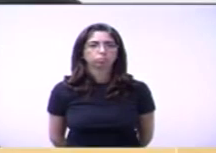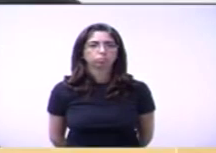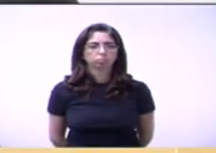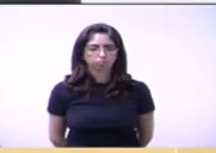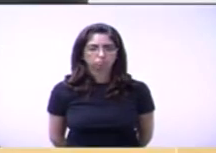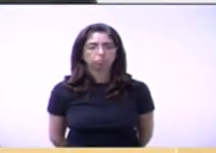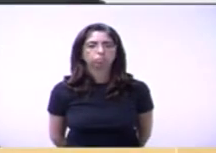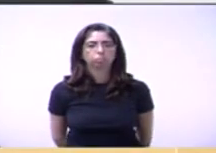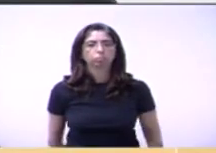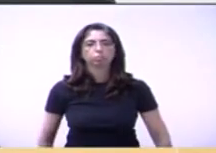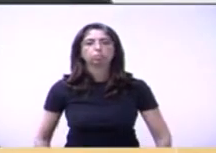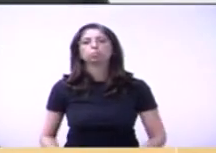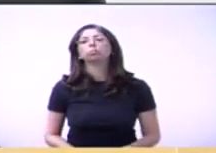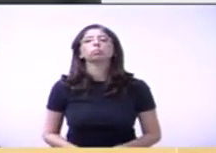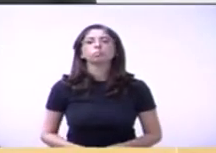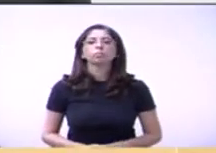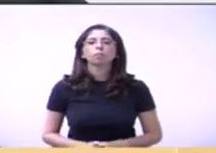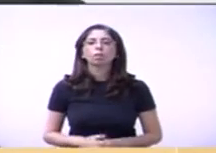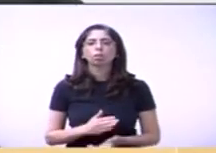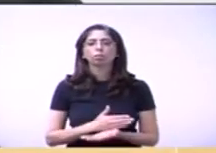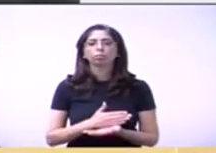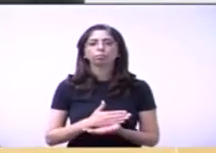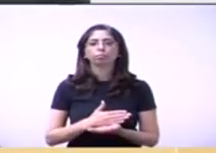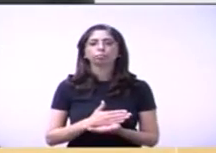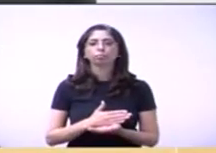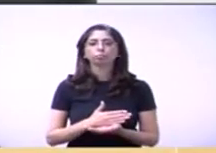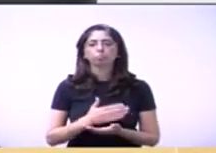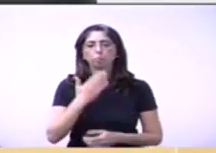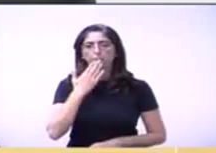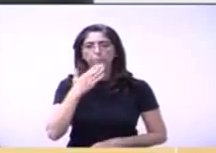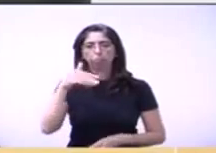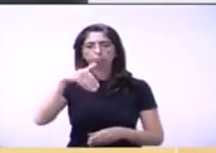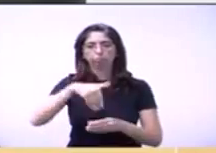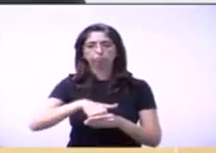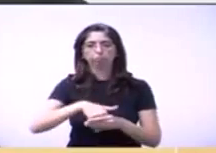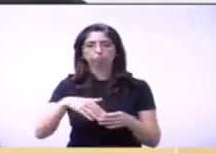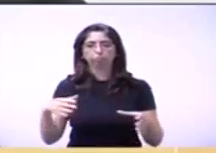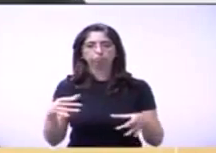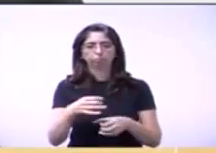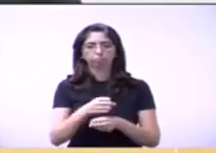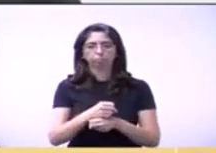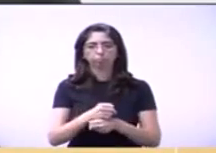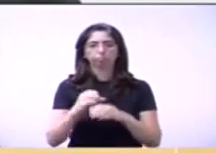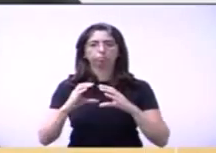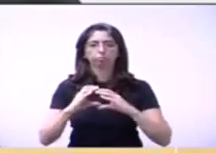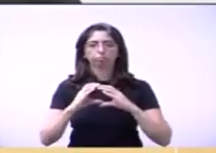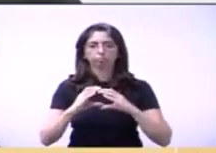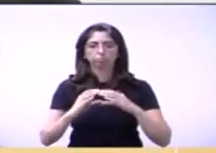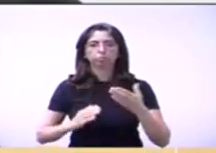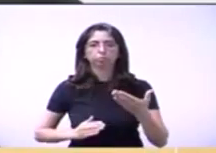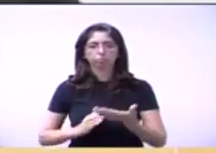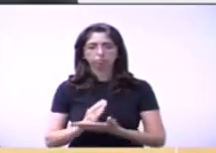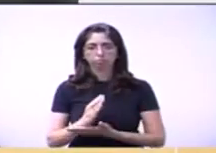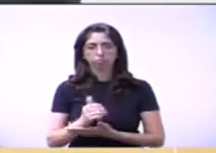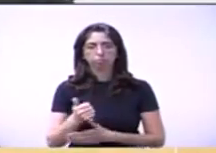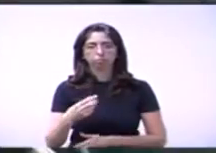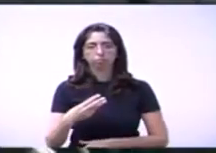O pedido de votação em bloco do vereador Zé Coco foi aprovado por 13 votos favoráveis, com a ausência do vereador Flávio